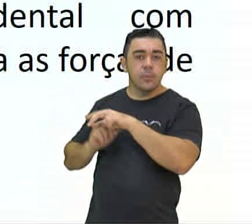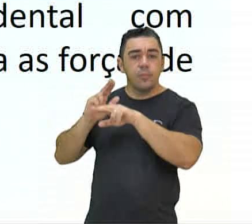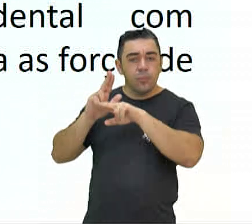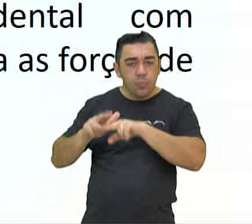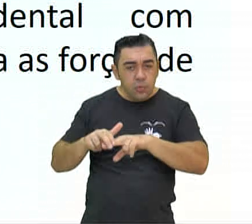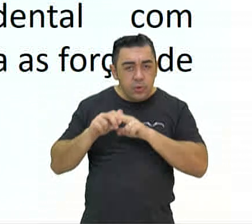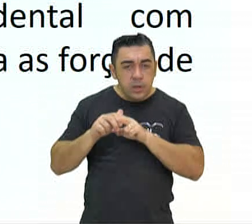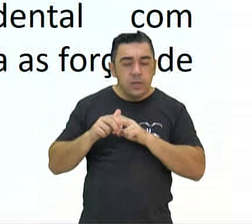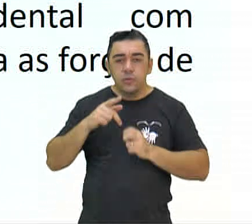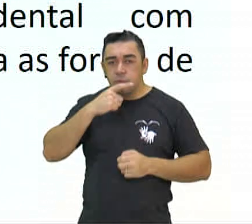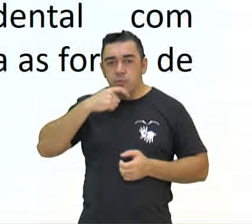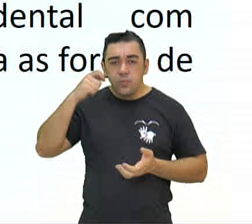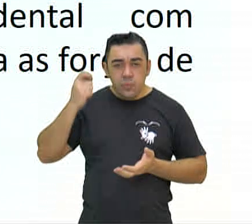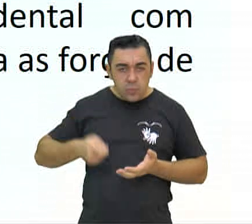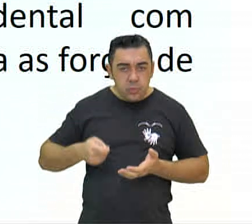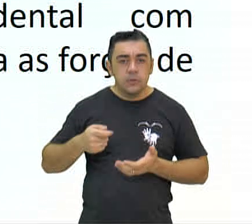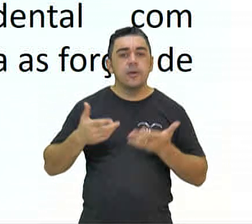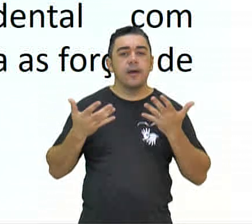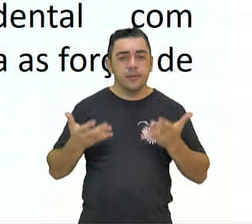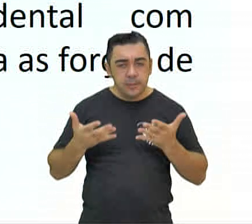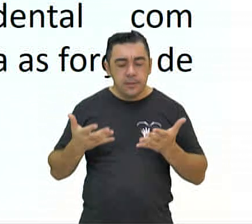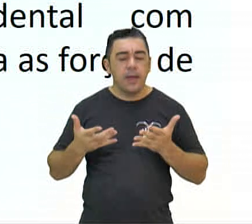essa região. Como no caso